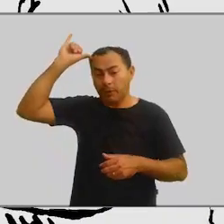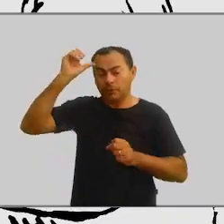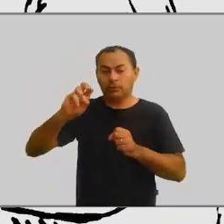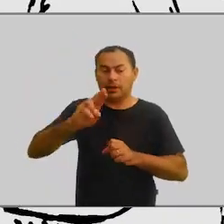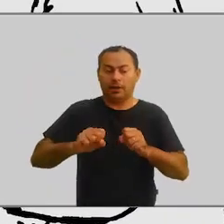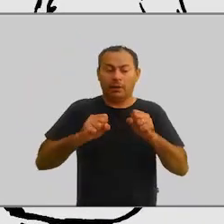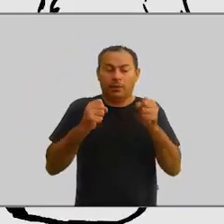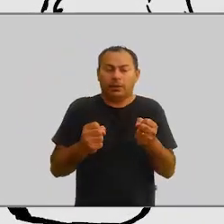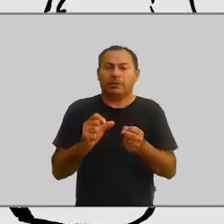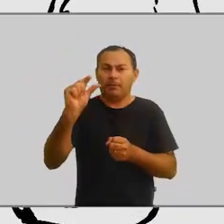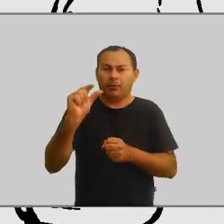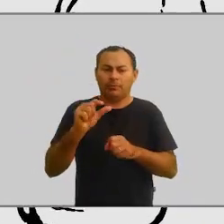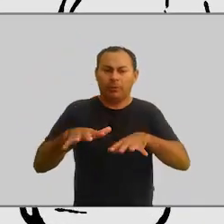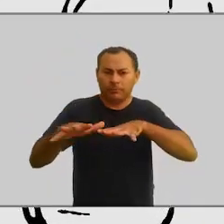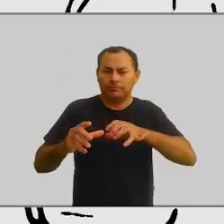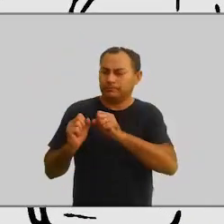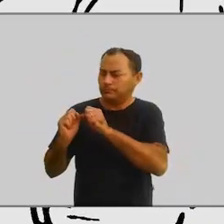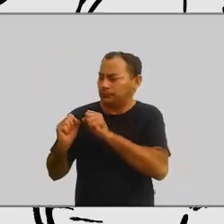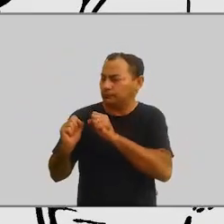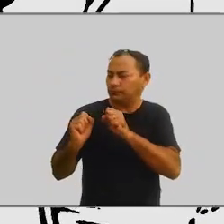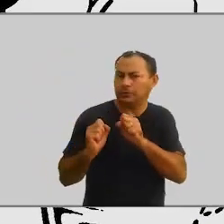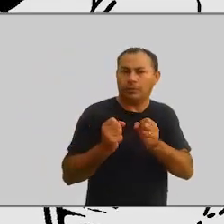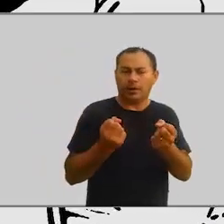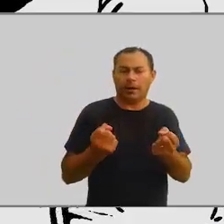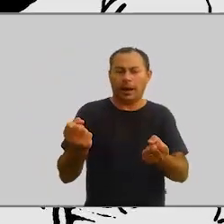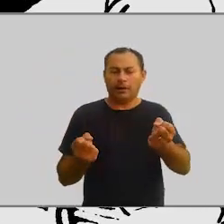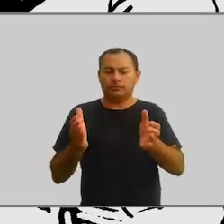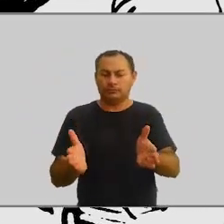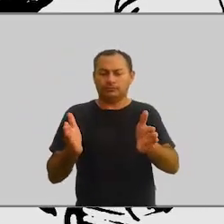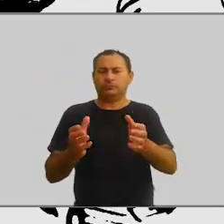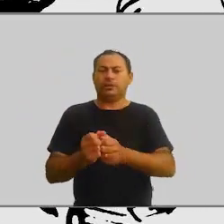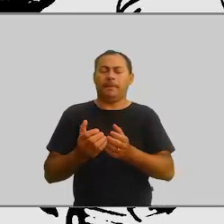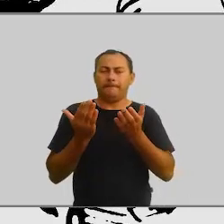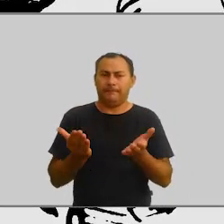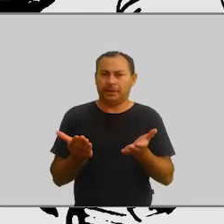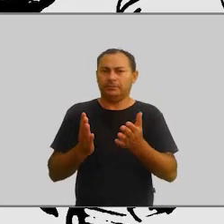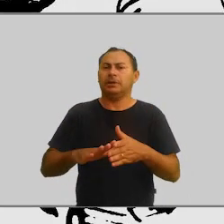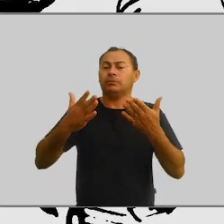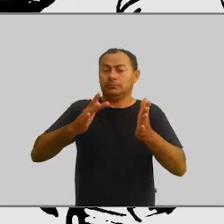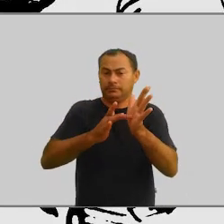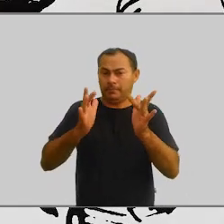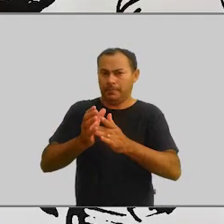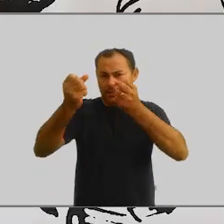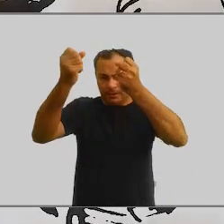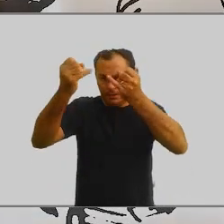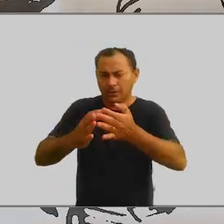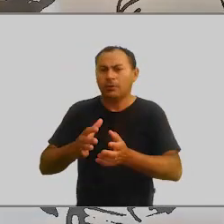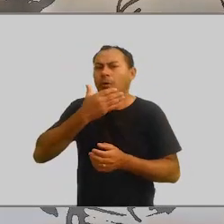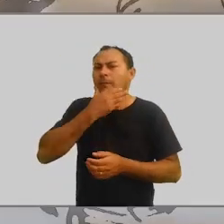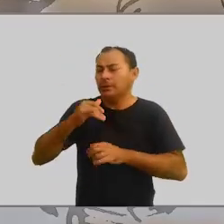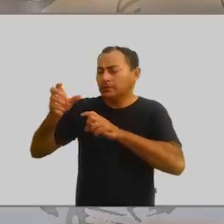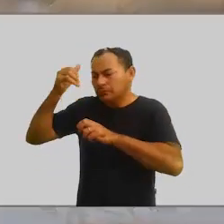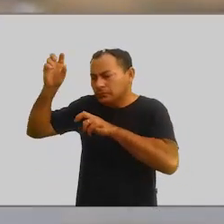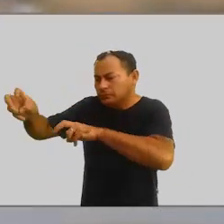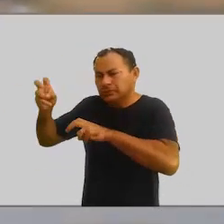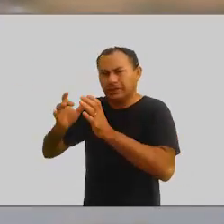a sua força em pequenos movimentos para puxar o carro e a sua carga pesada. Quando Jesus trabalhava como